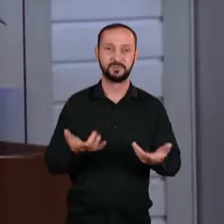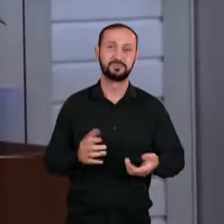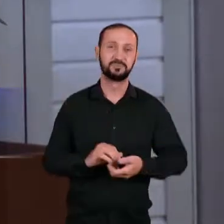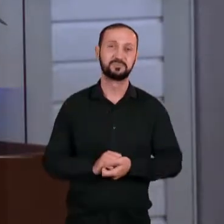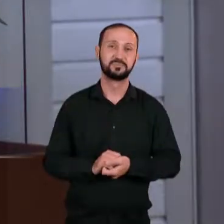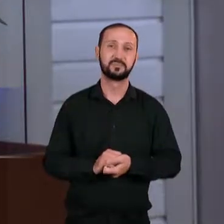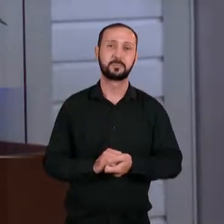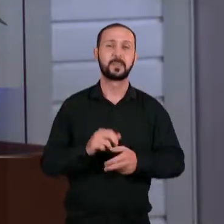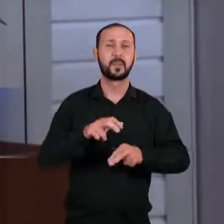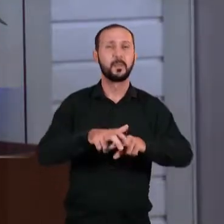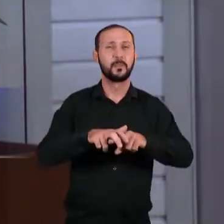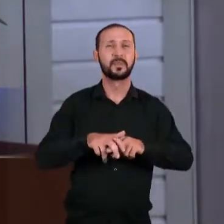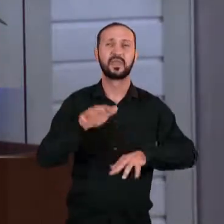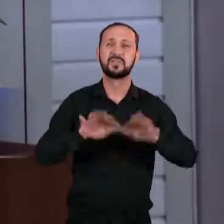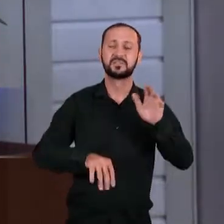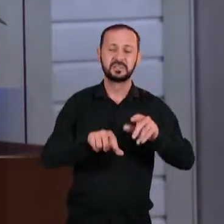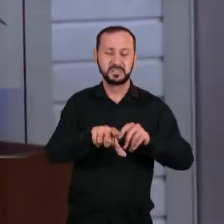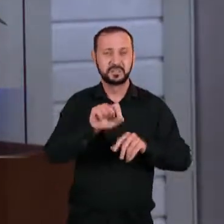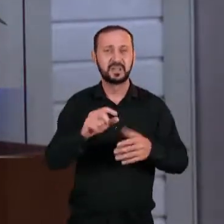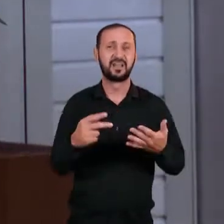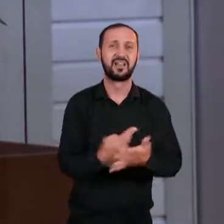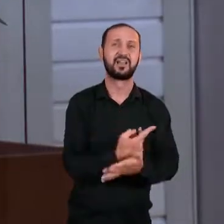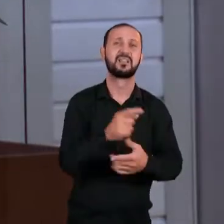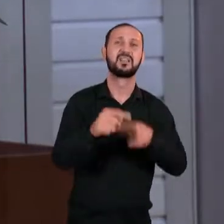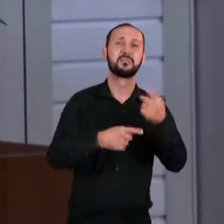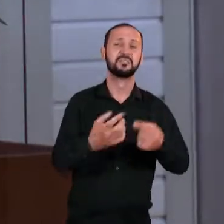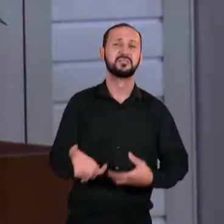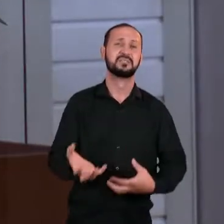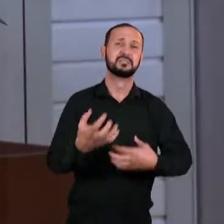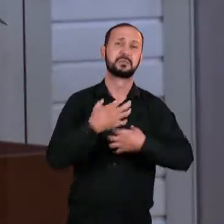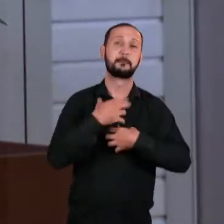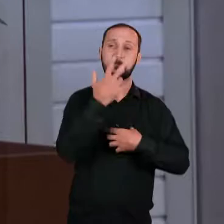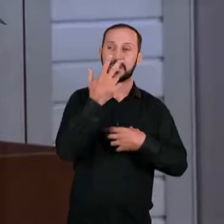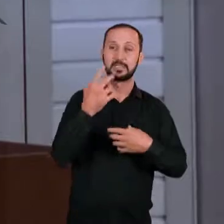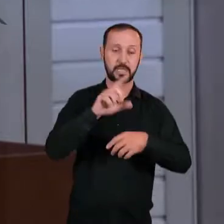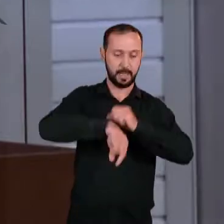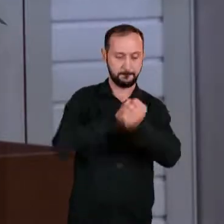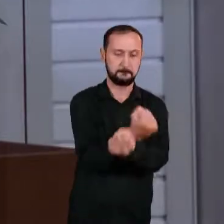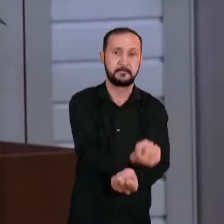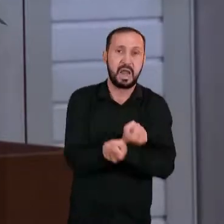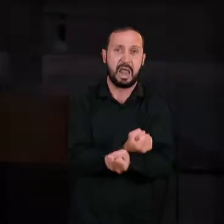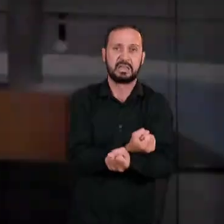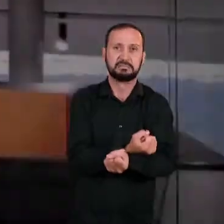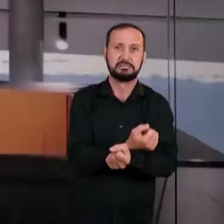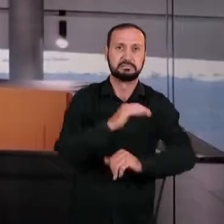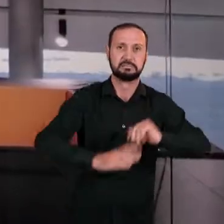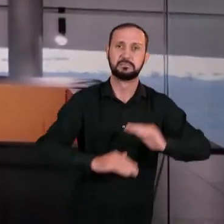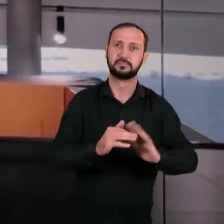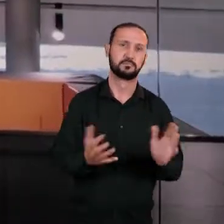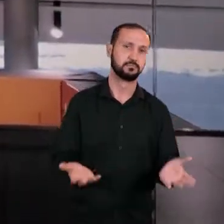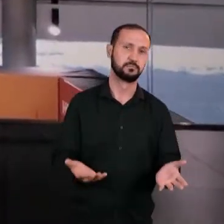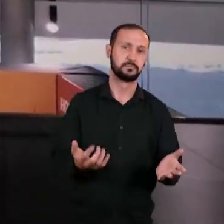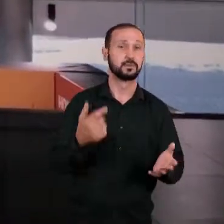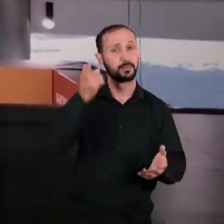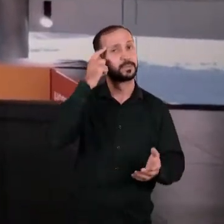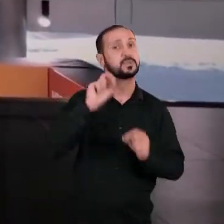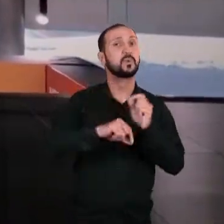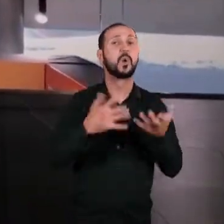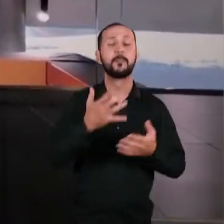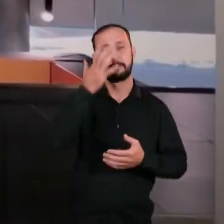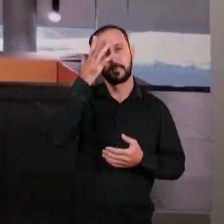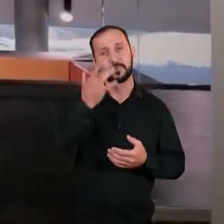gente acaba, às vezes, escolhendo errado e depois se sente preso naquela profissão. Né? Então, acho que é importante conhecer qual é o meu perfil, o